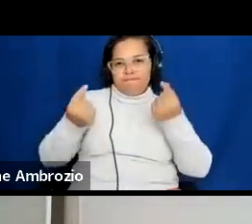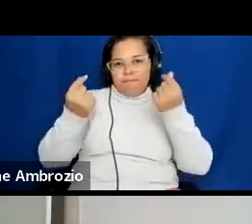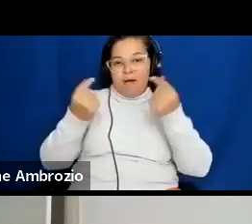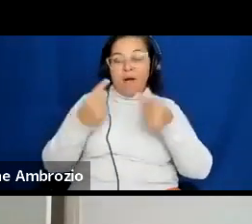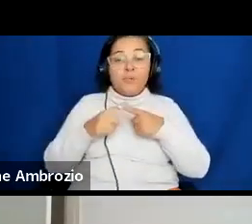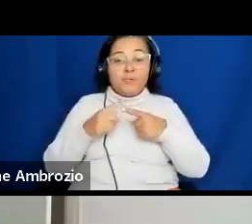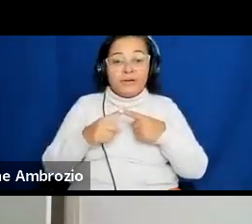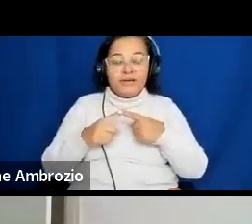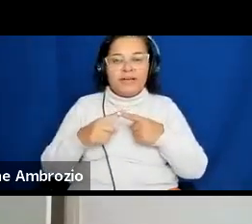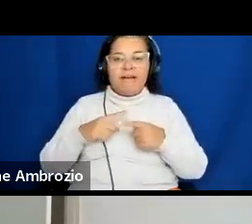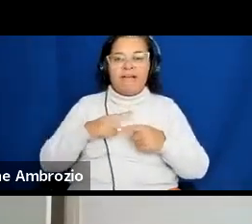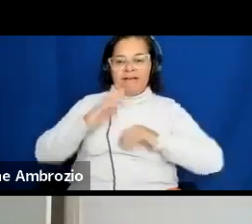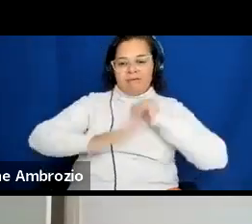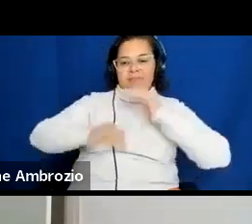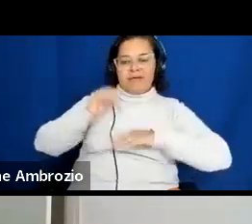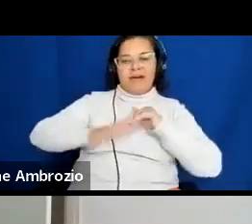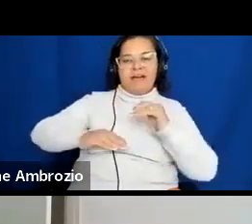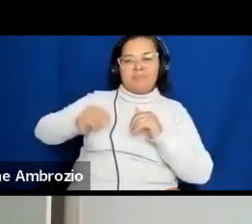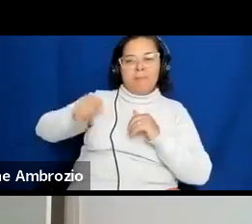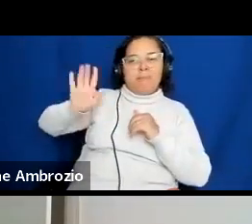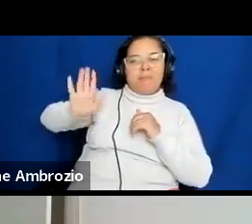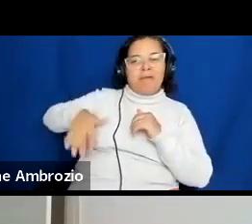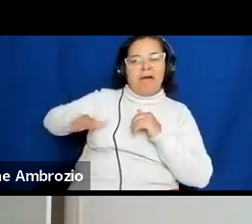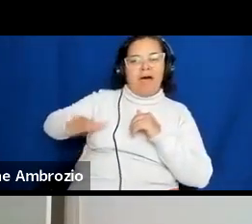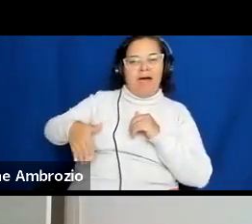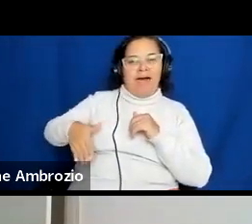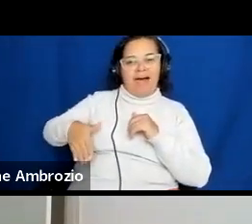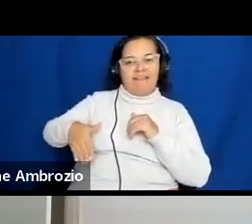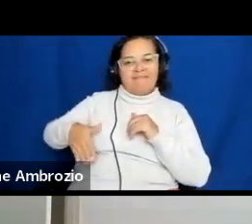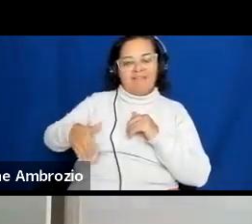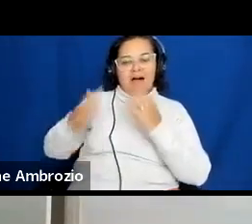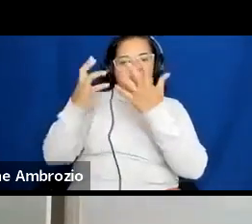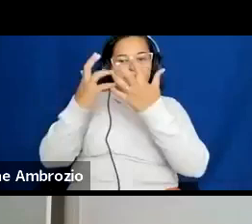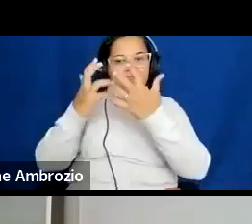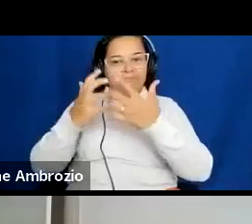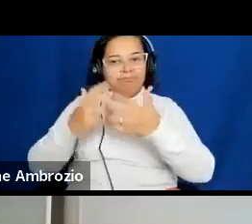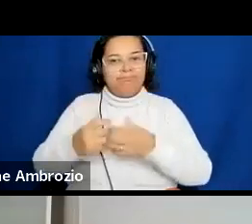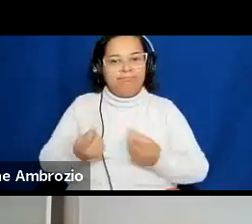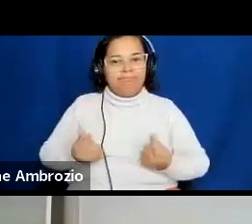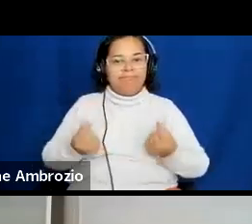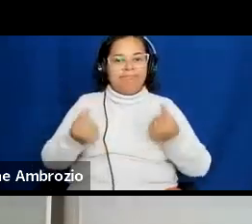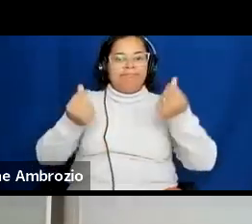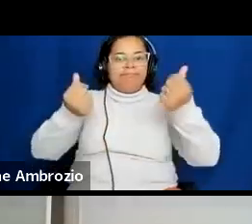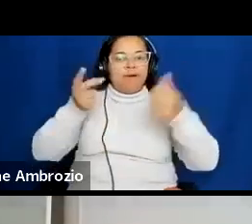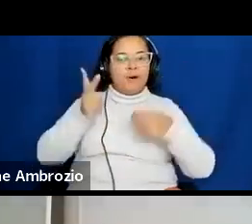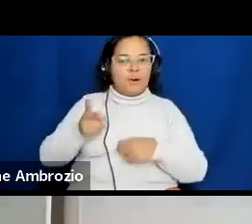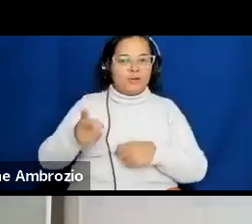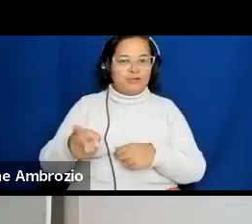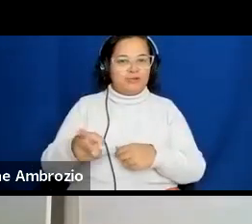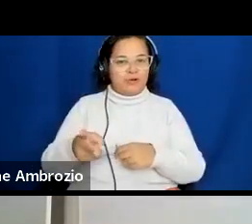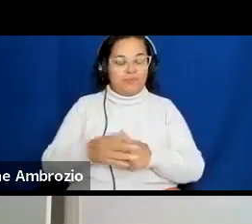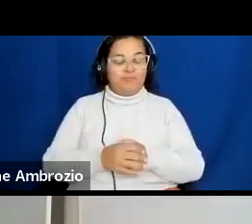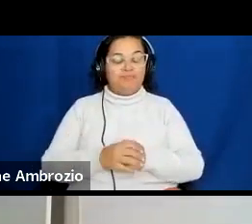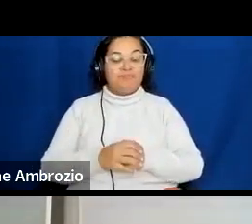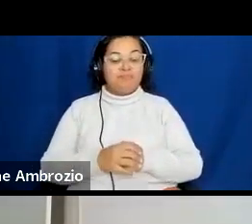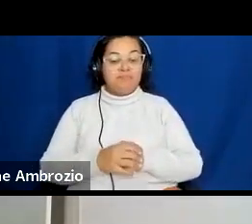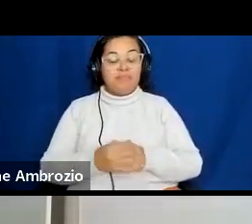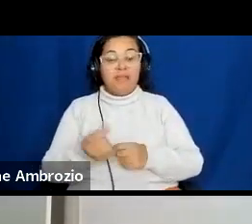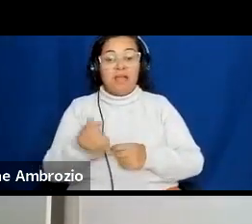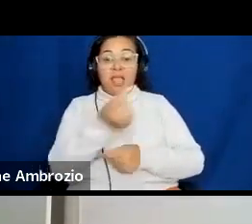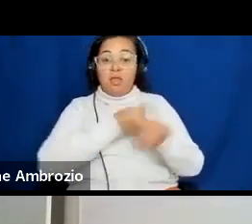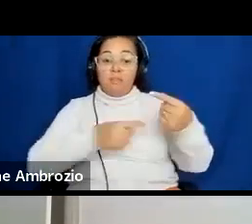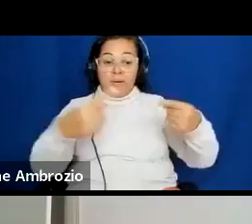Para dar continuidade a essa engrenagem que é o capitalismo. Então, desse modo, a economia política, elas